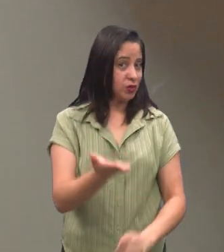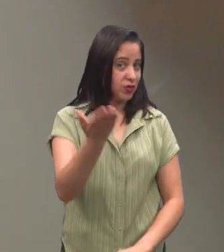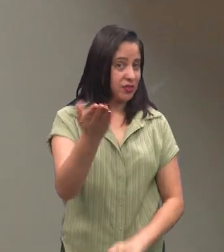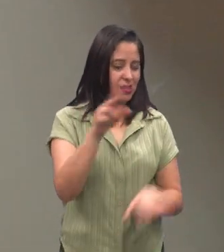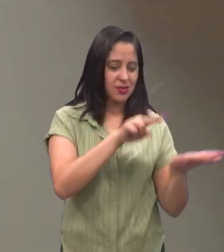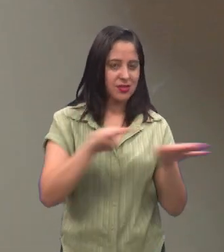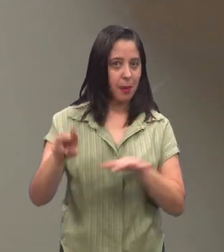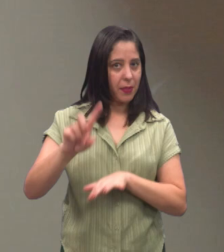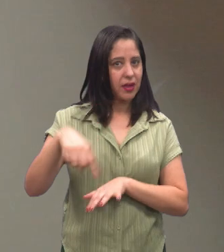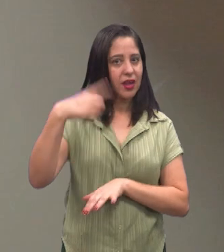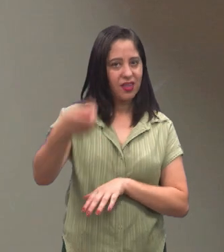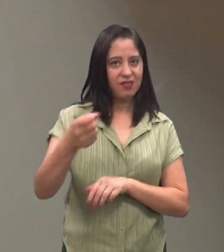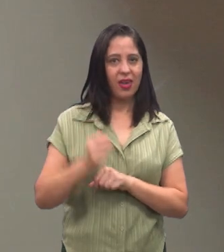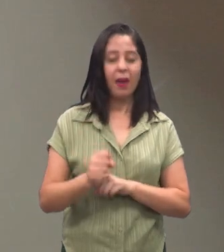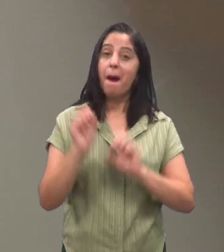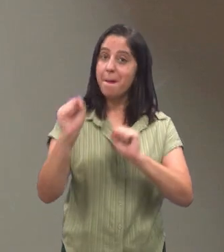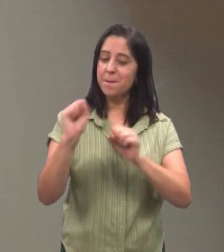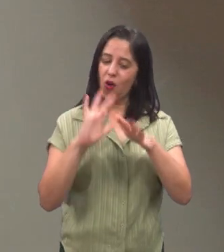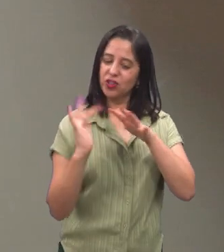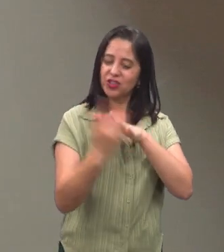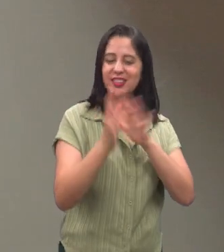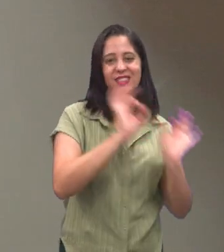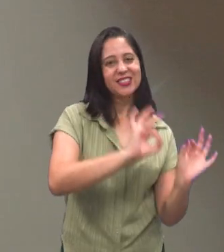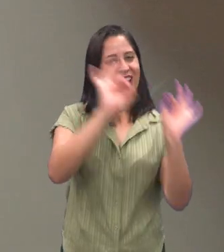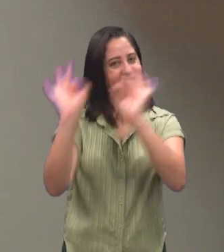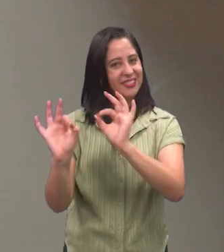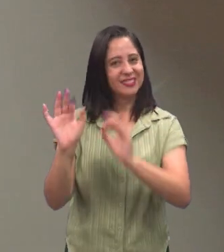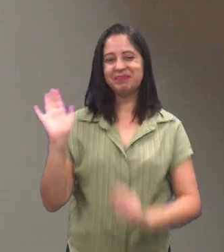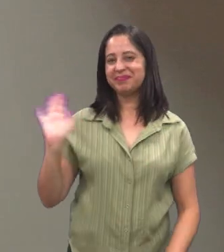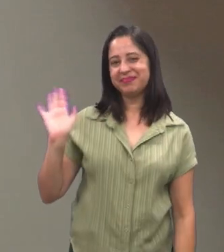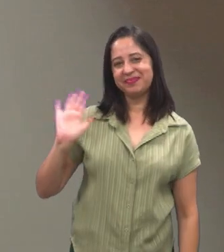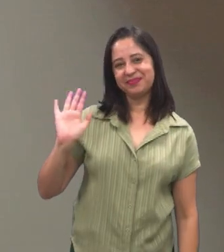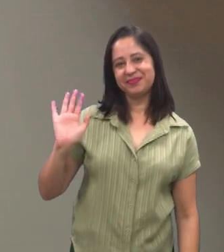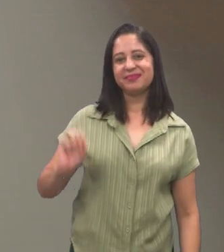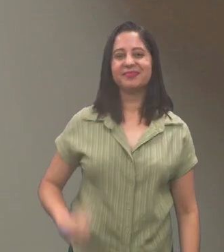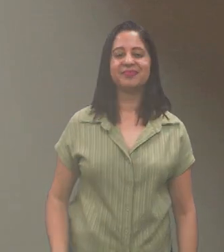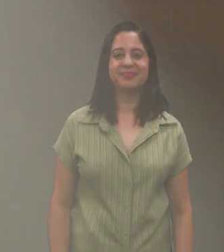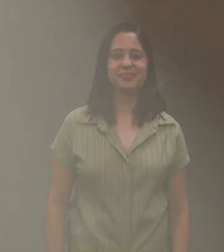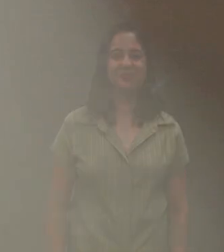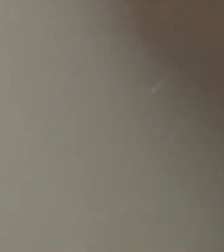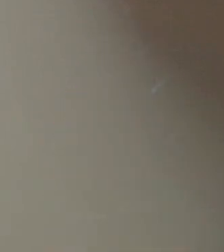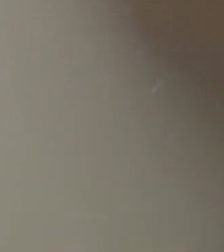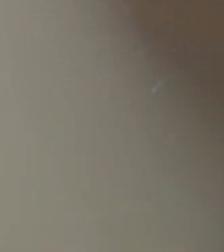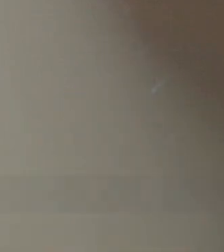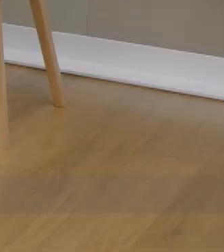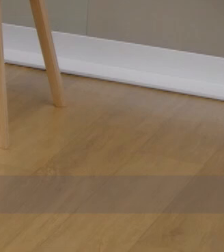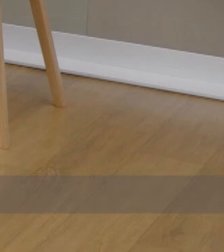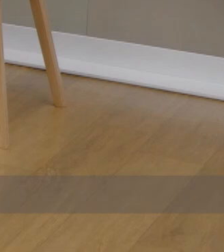próximo programa. Enquanto isso, acompanhe a gente por meio das nossas redes sociais. Até a próxima!